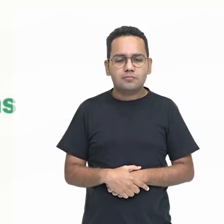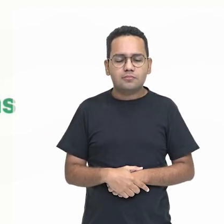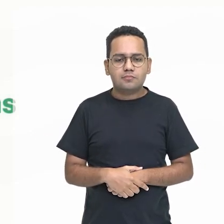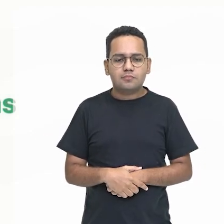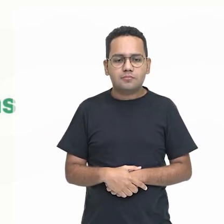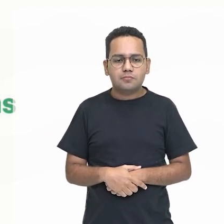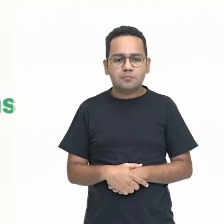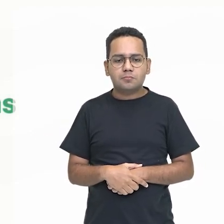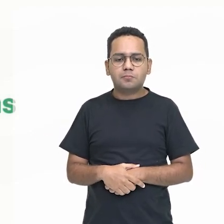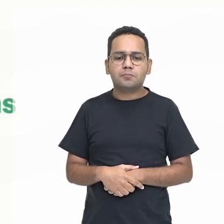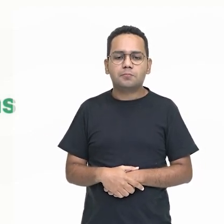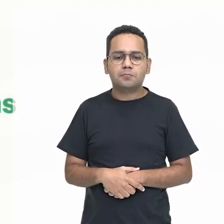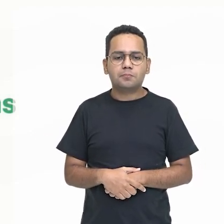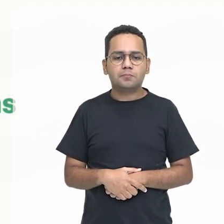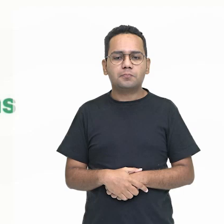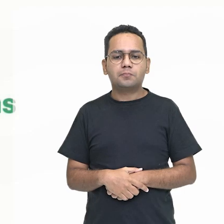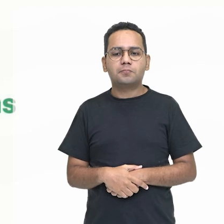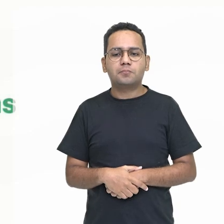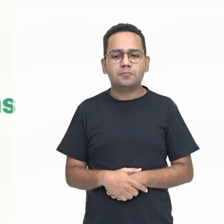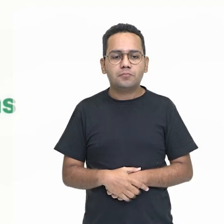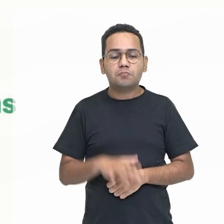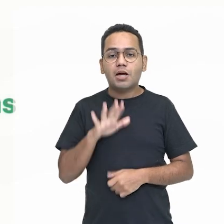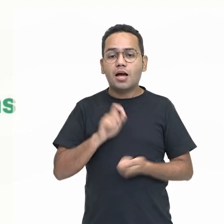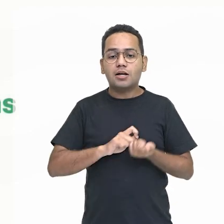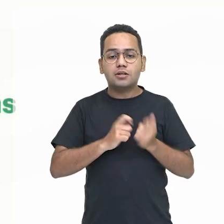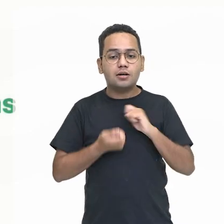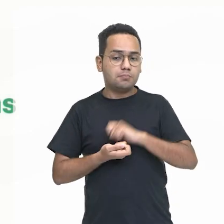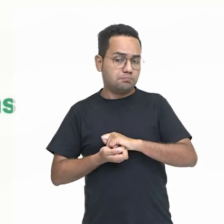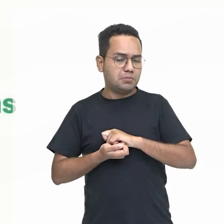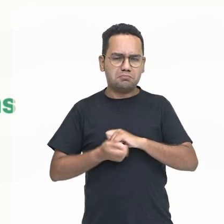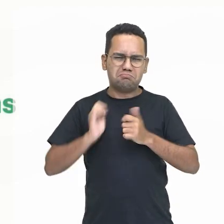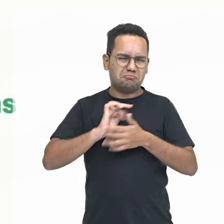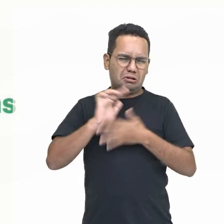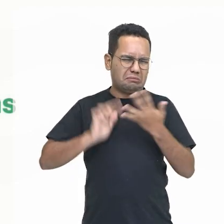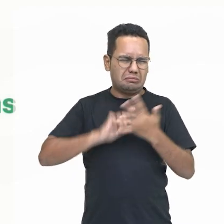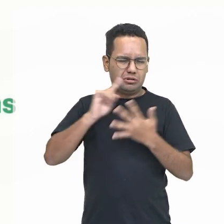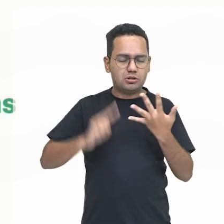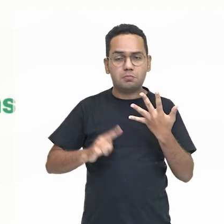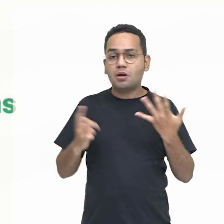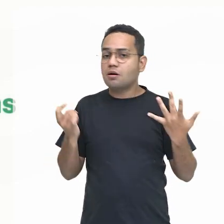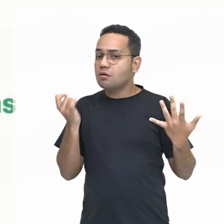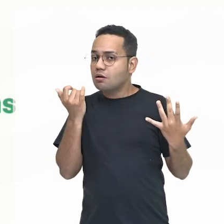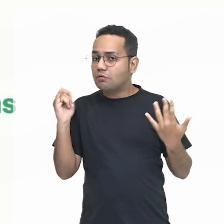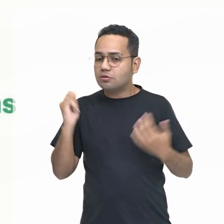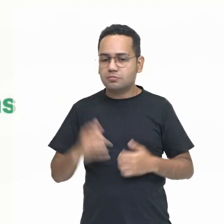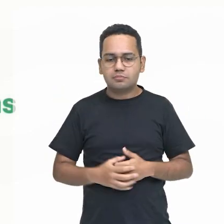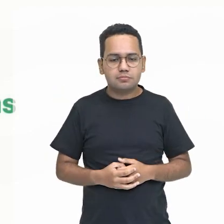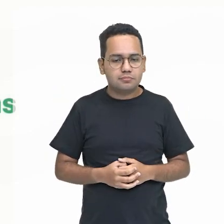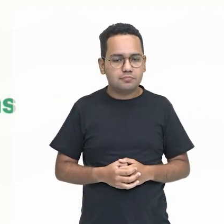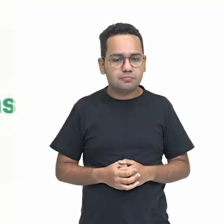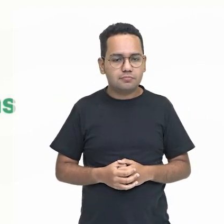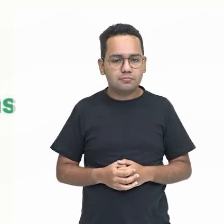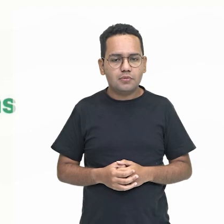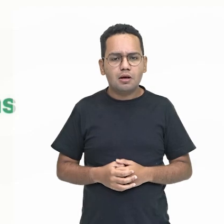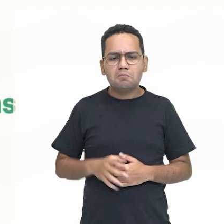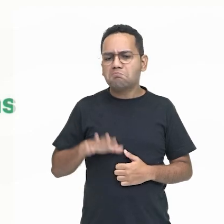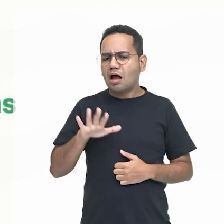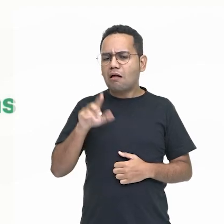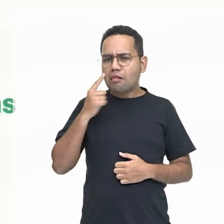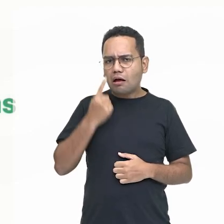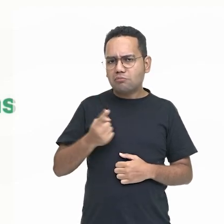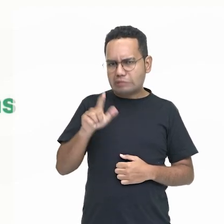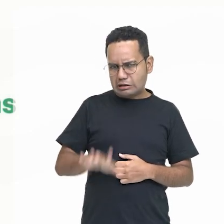transformam diversas formas de energia em energia elétrica. E a principal função do gerador